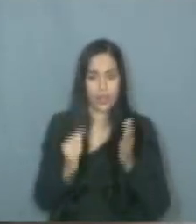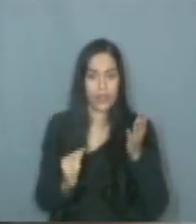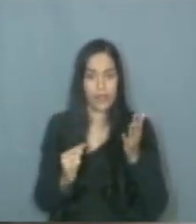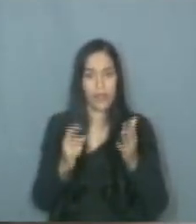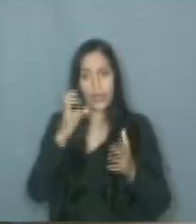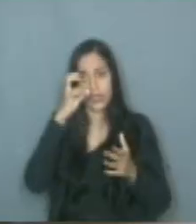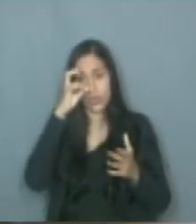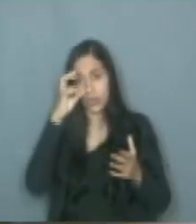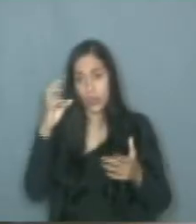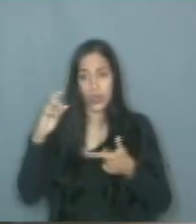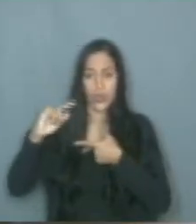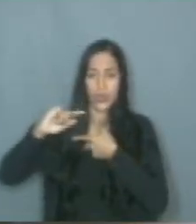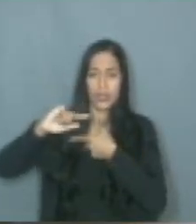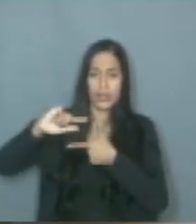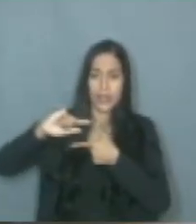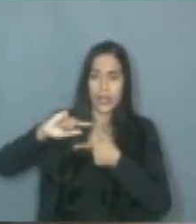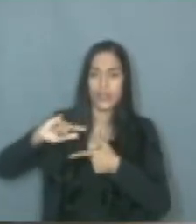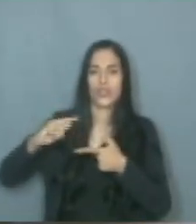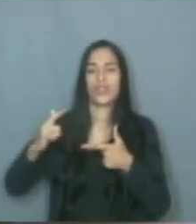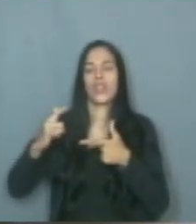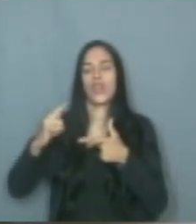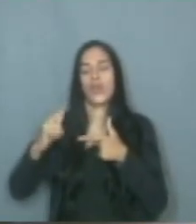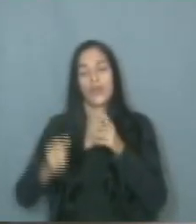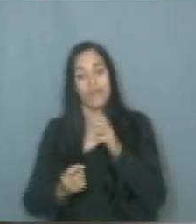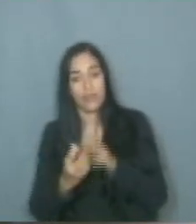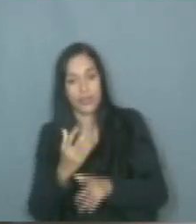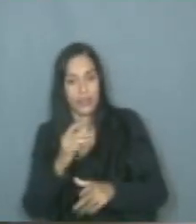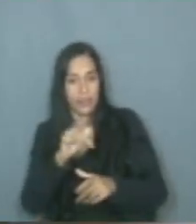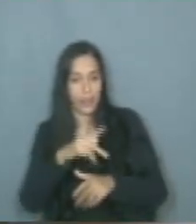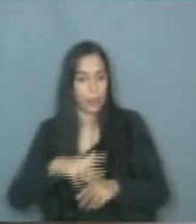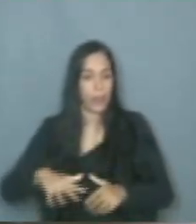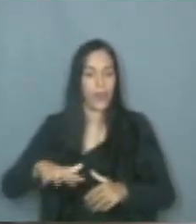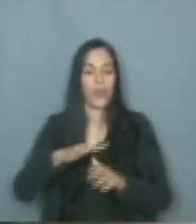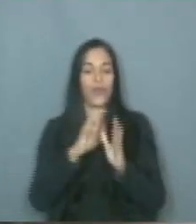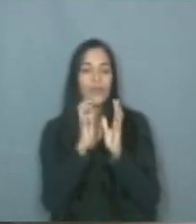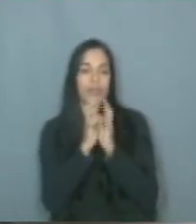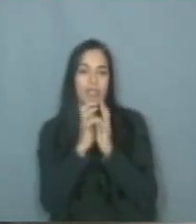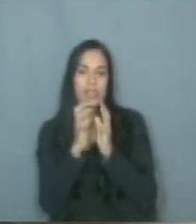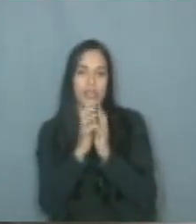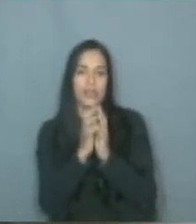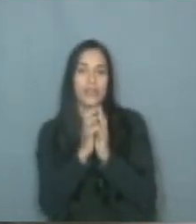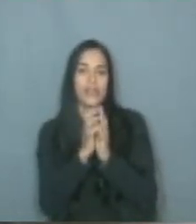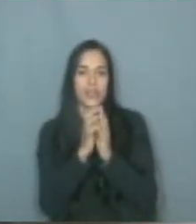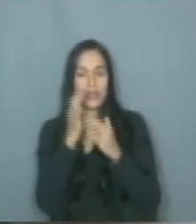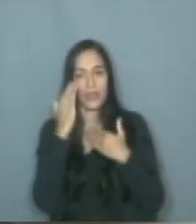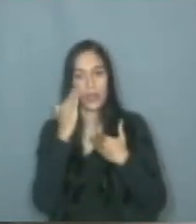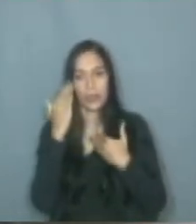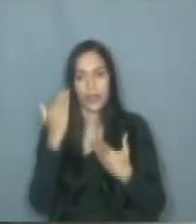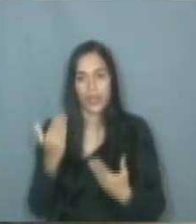nossa cultura tradicional, feita pelo povo do Recife e que pertence ao povo do Recife. Muito obrigada.